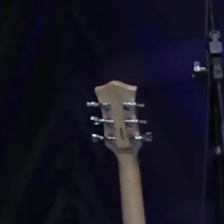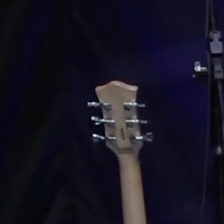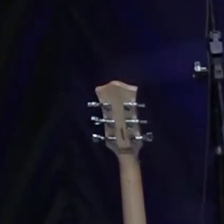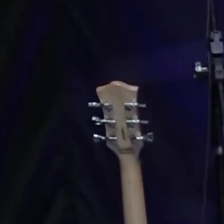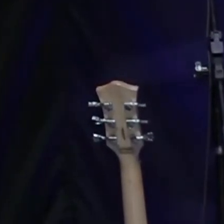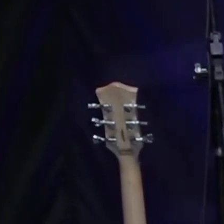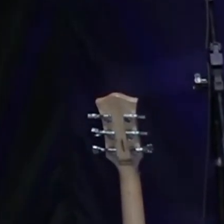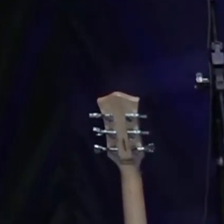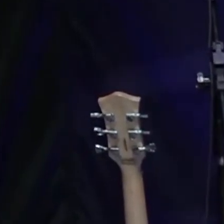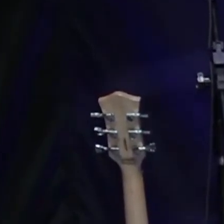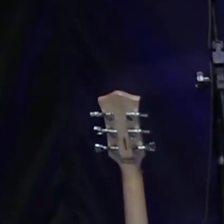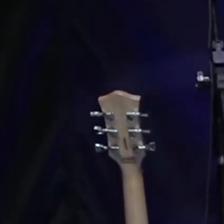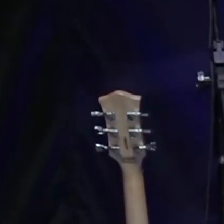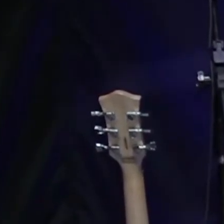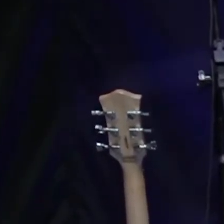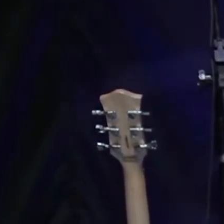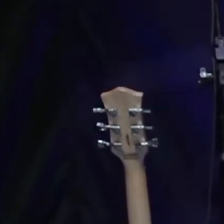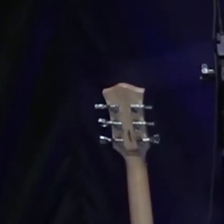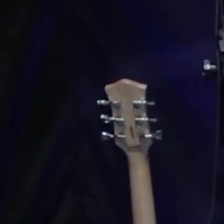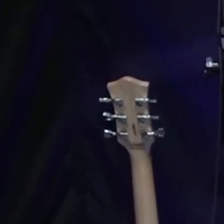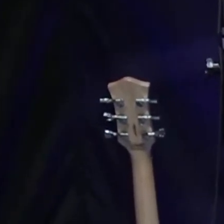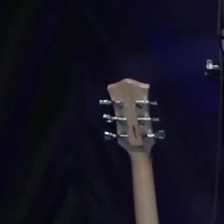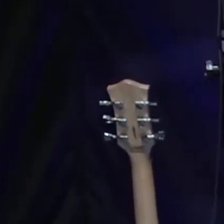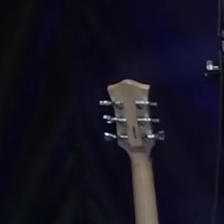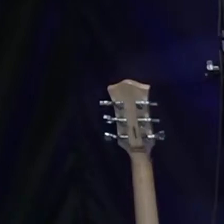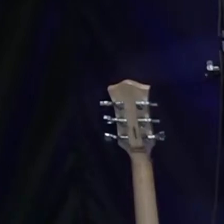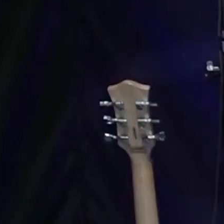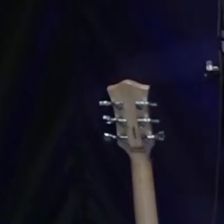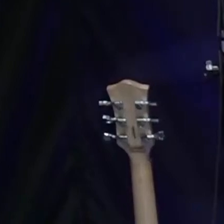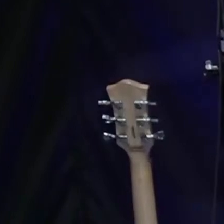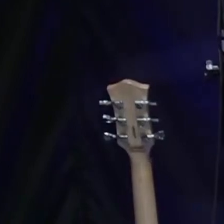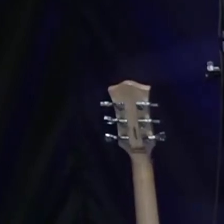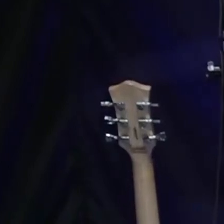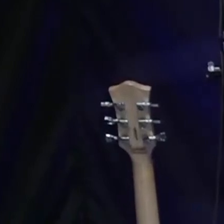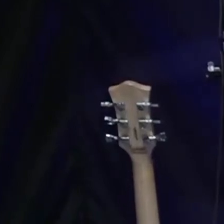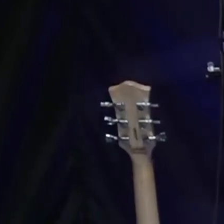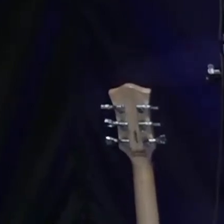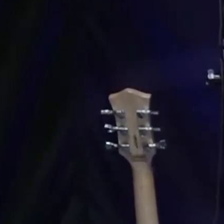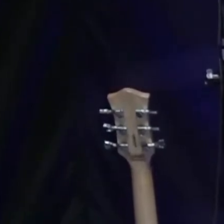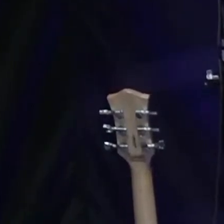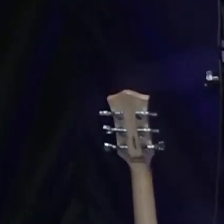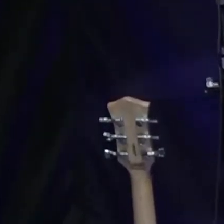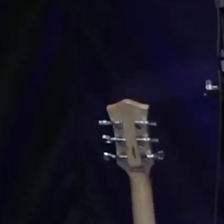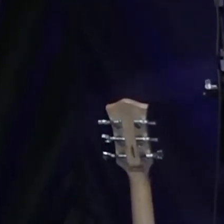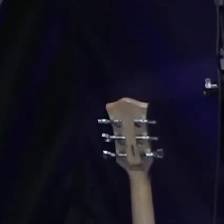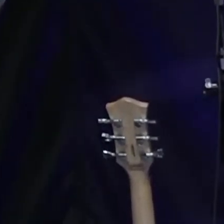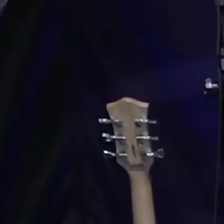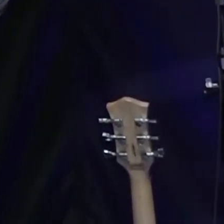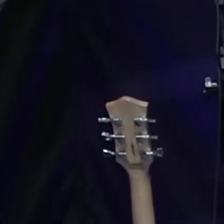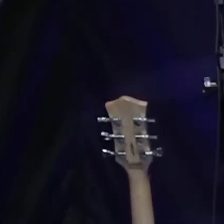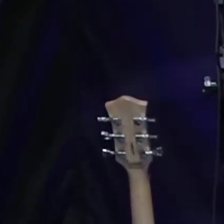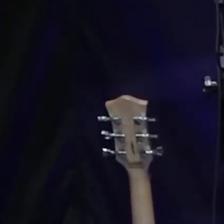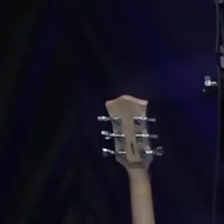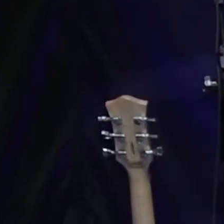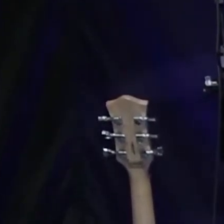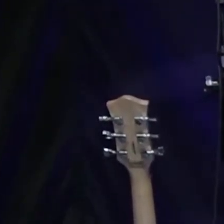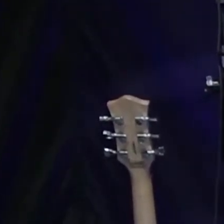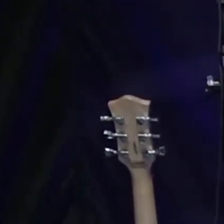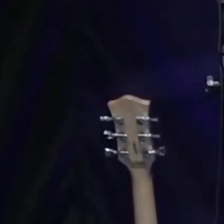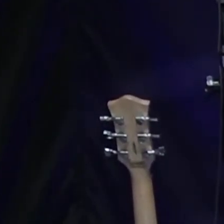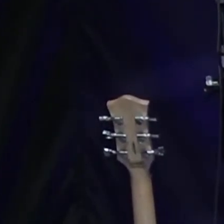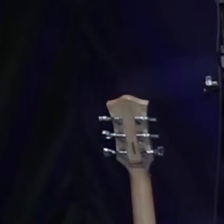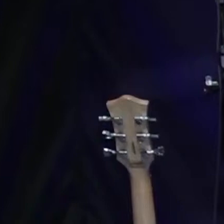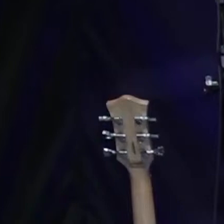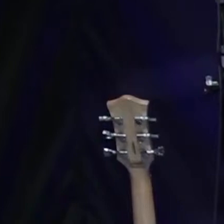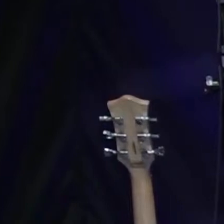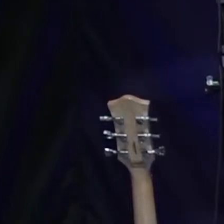Jovens, a palavra diz: respeite os seus pais, honre seu pai e a sua mãe, pois este é o primeiro mandamento